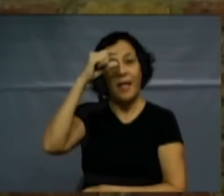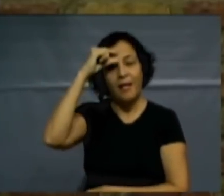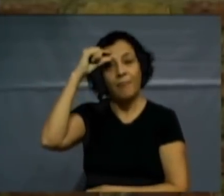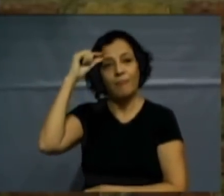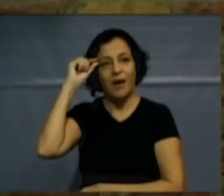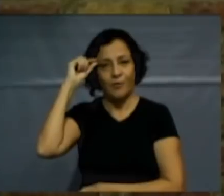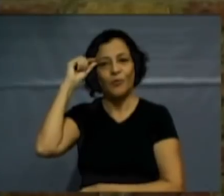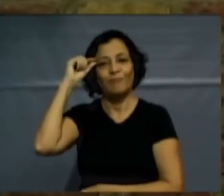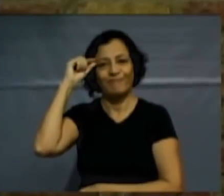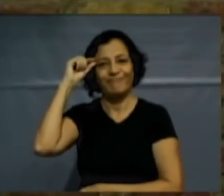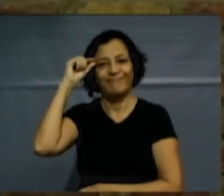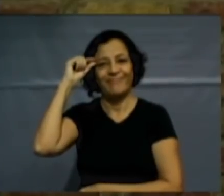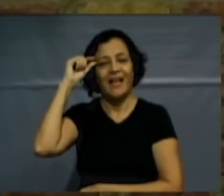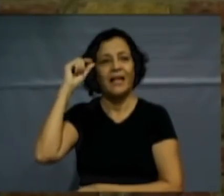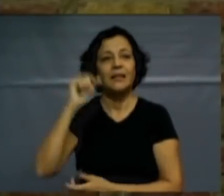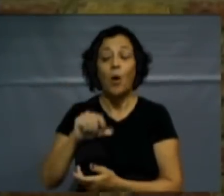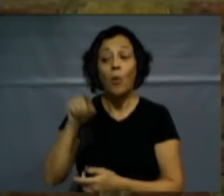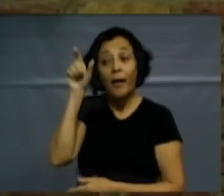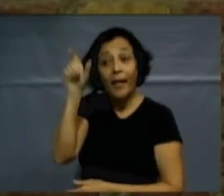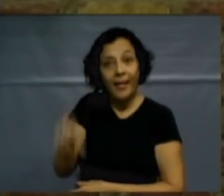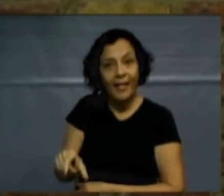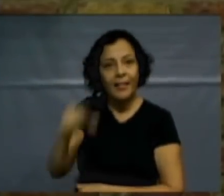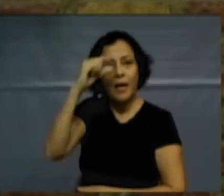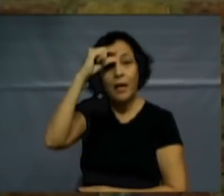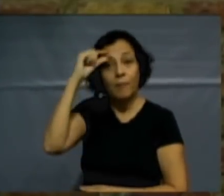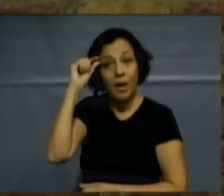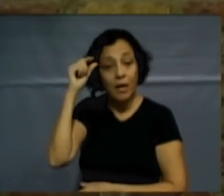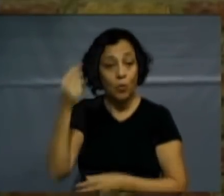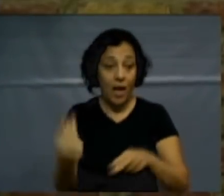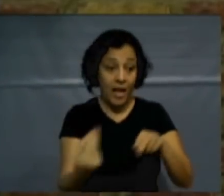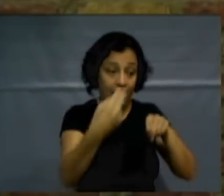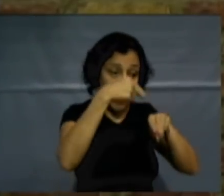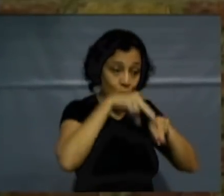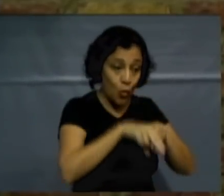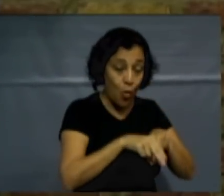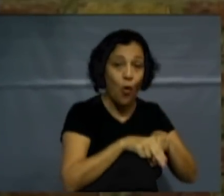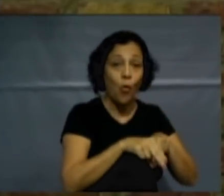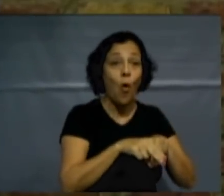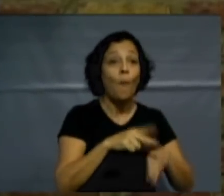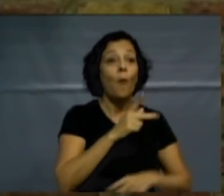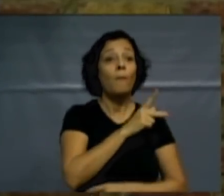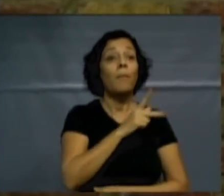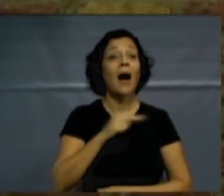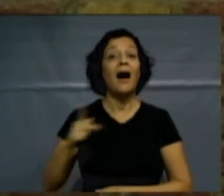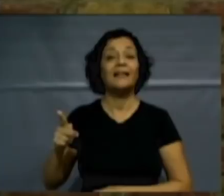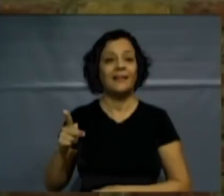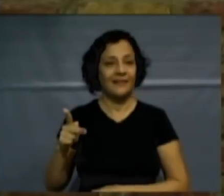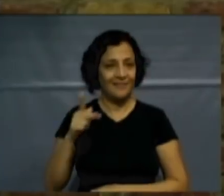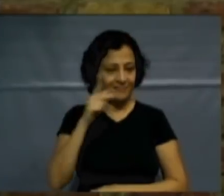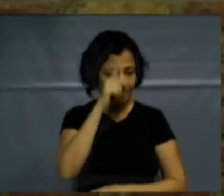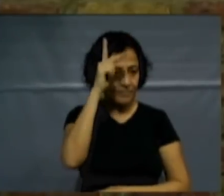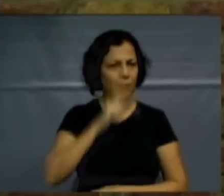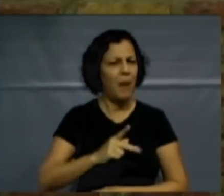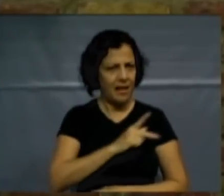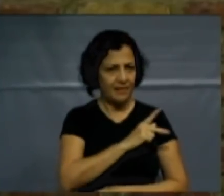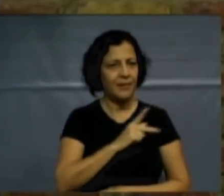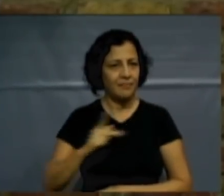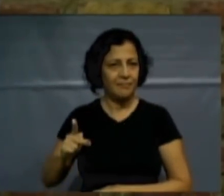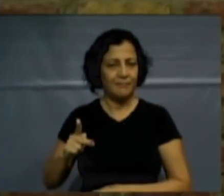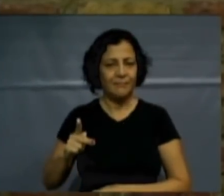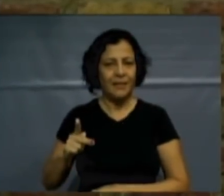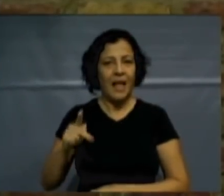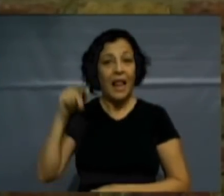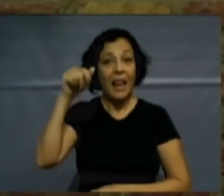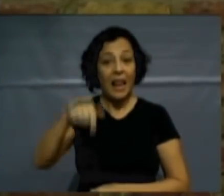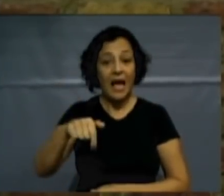quando reencarnou como Padre Manuel da Nóbrega, o que ele fez? Fundou o estado de São Paulo. Então, olha a